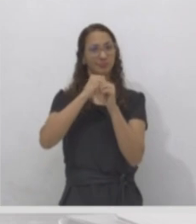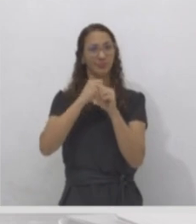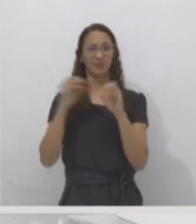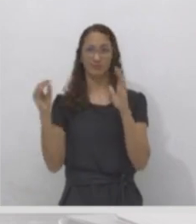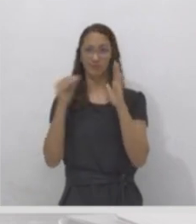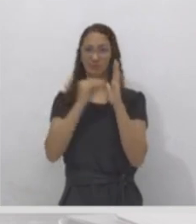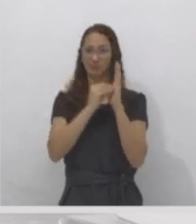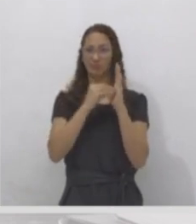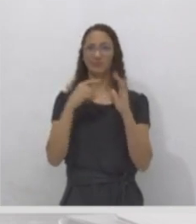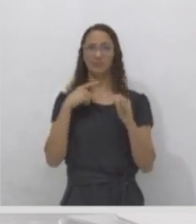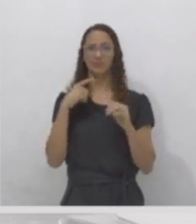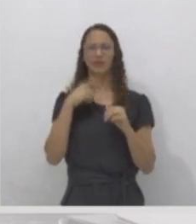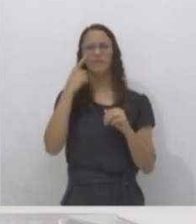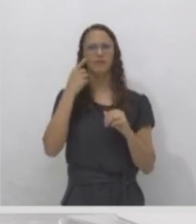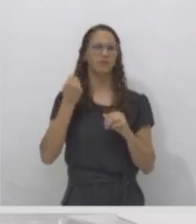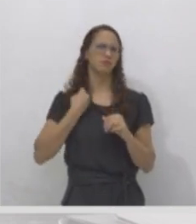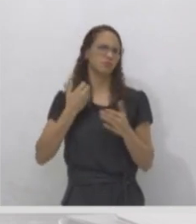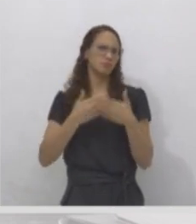qualquer,